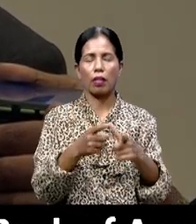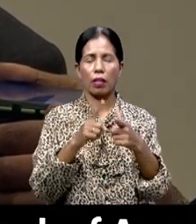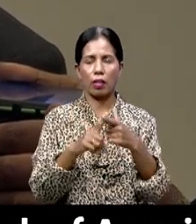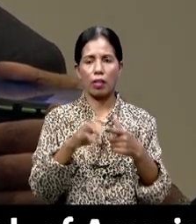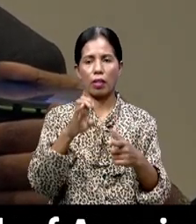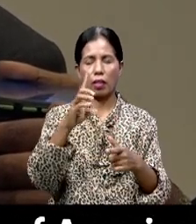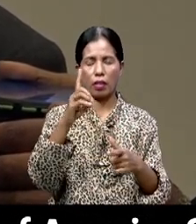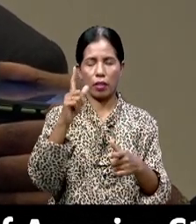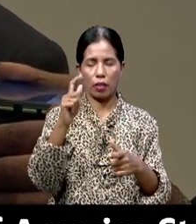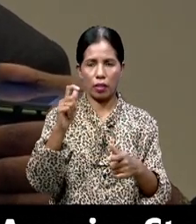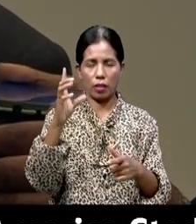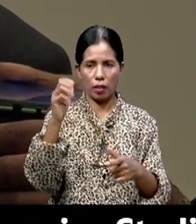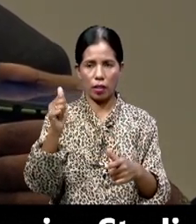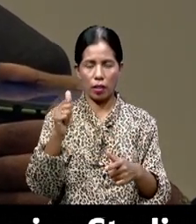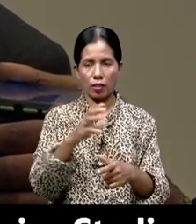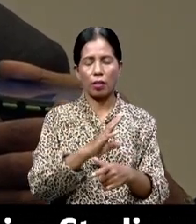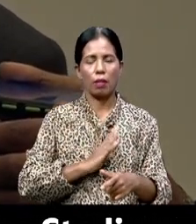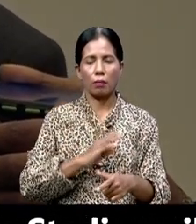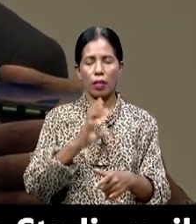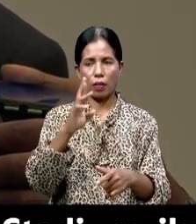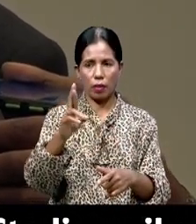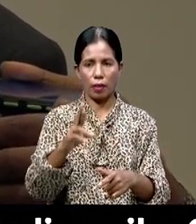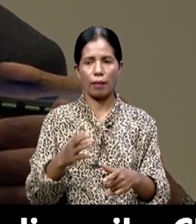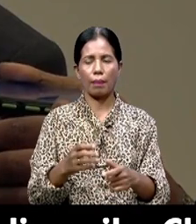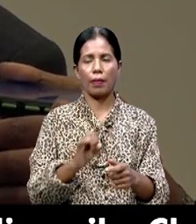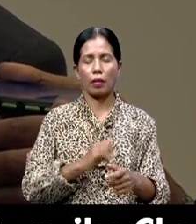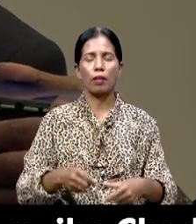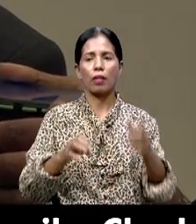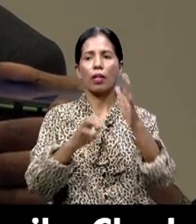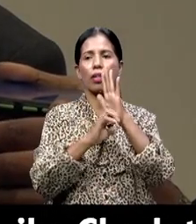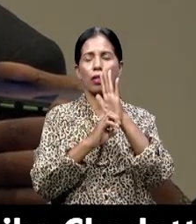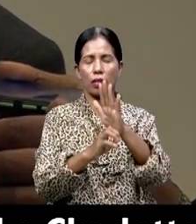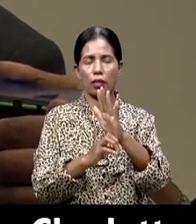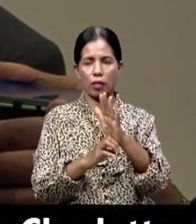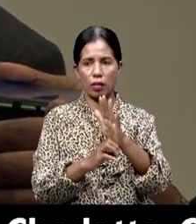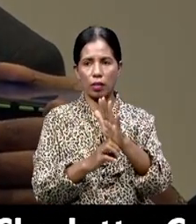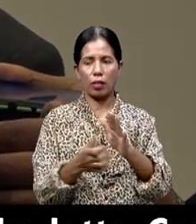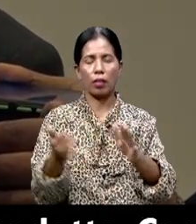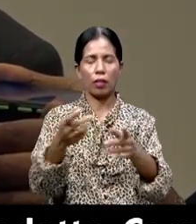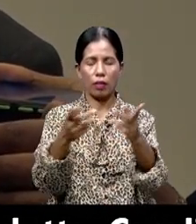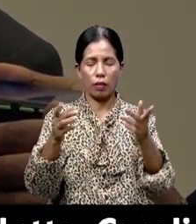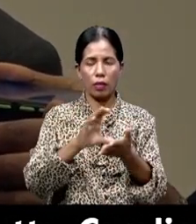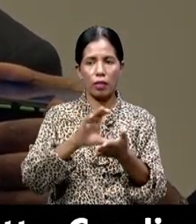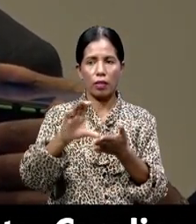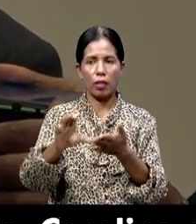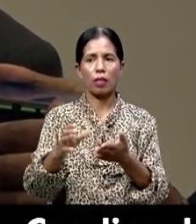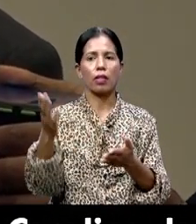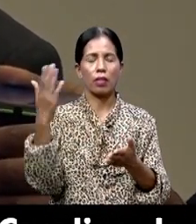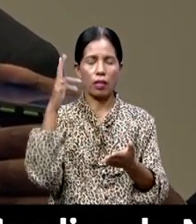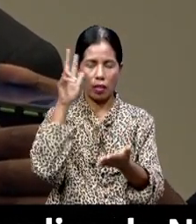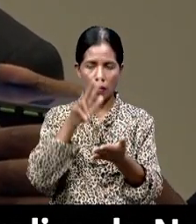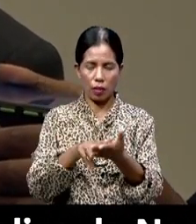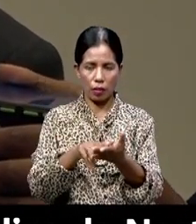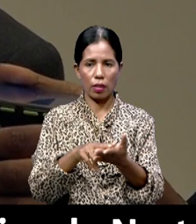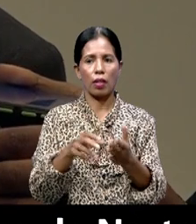Edra, centro Sanai Becora, Idane, ao por exemplo, cada centro Siranabemaca,